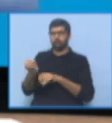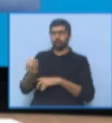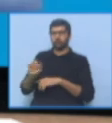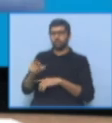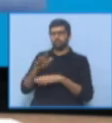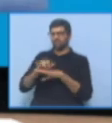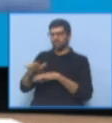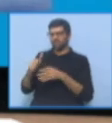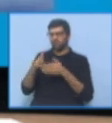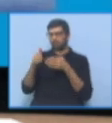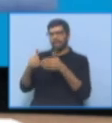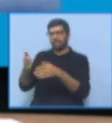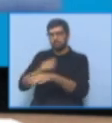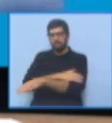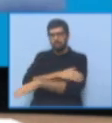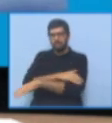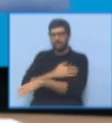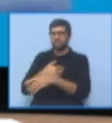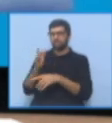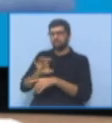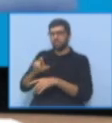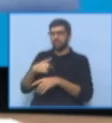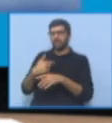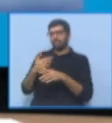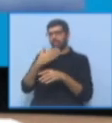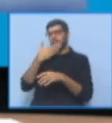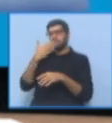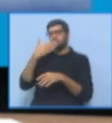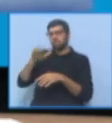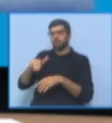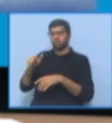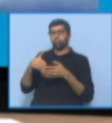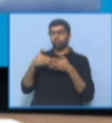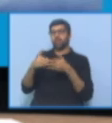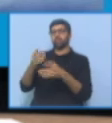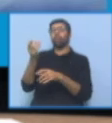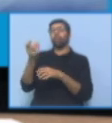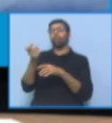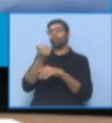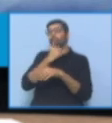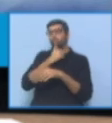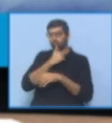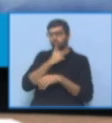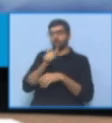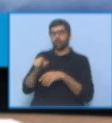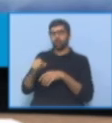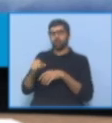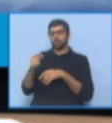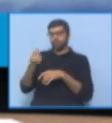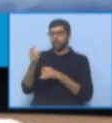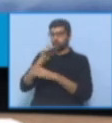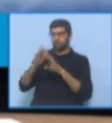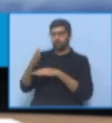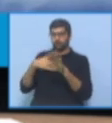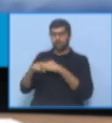das embarcações, não é? Exatamente. E, portanto, o que estes barcos, estas organizações fizeram foi aquilo que devia ser feito pela